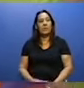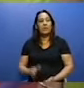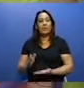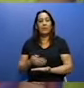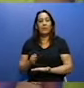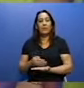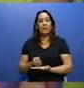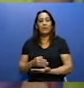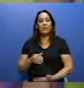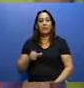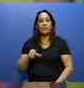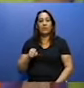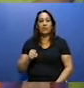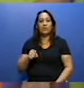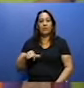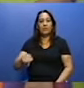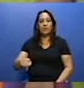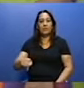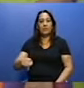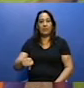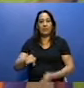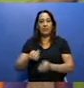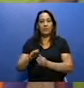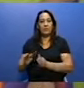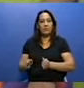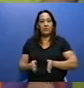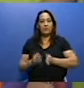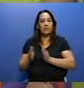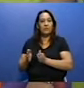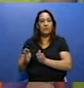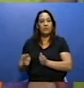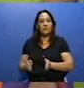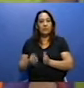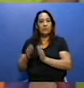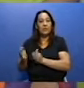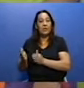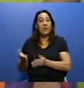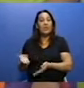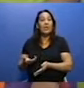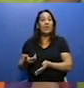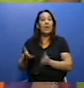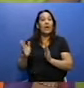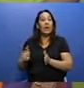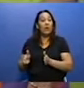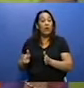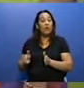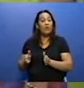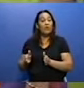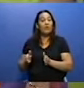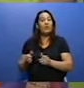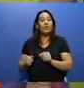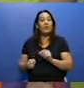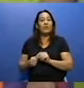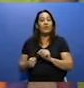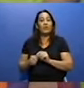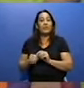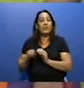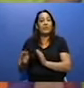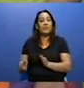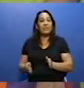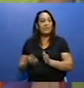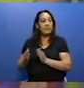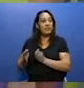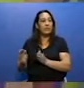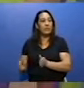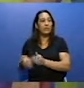aqui. Sequência numérica. Até agora a gente fez sequência de figuras. Agora a gente vai fazer sequência